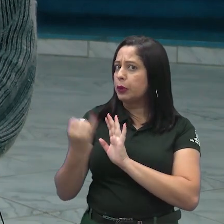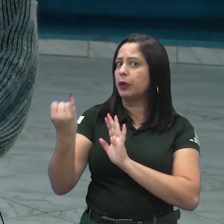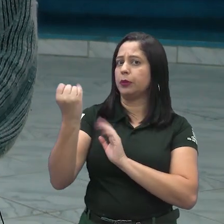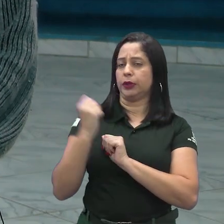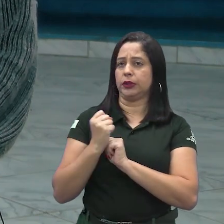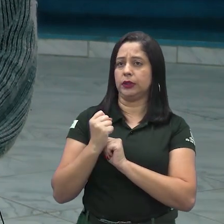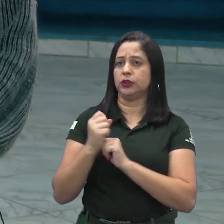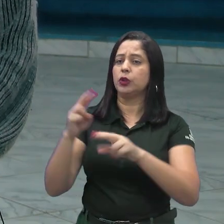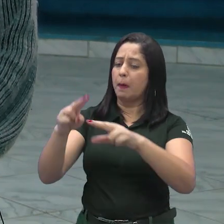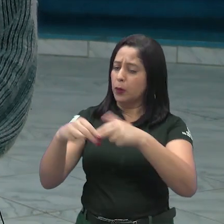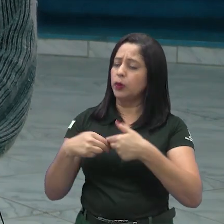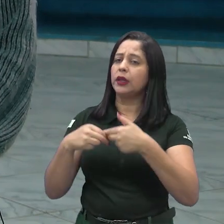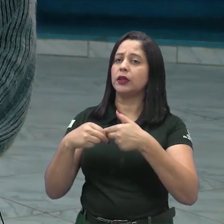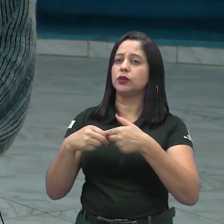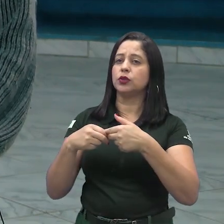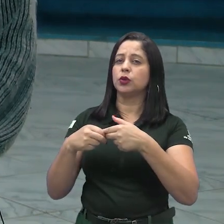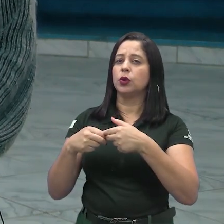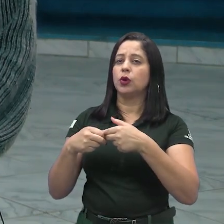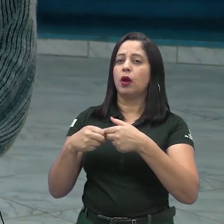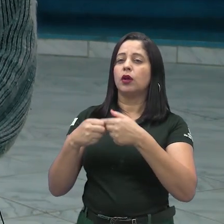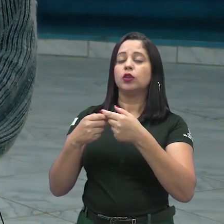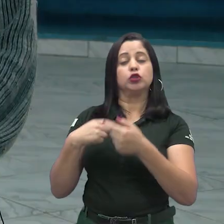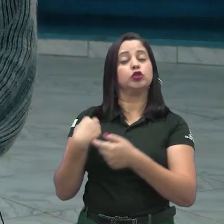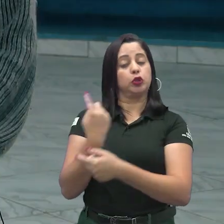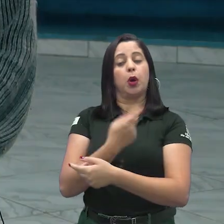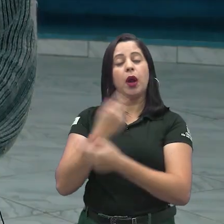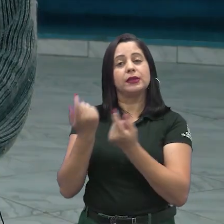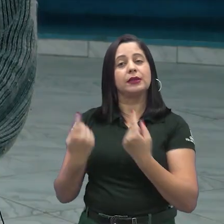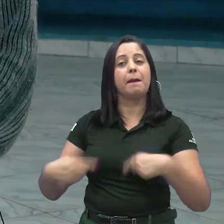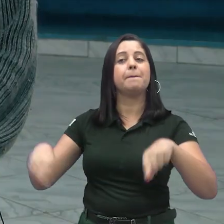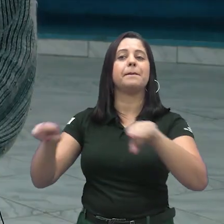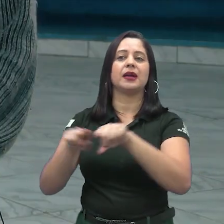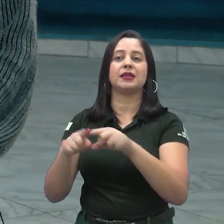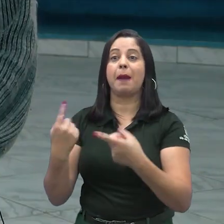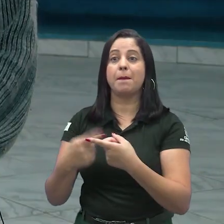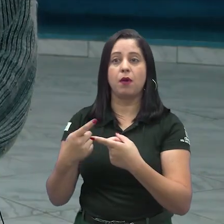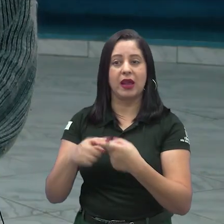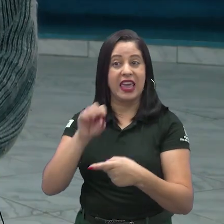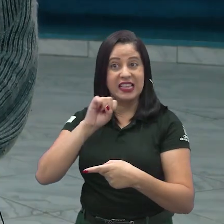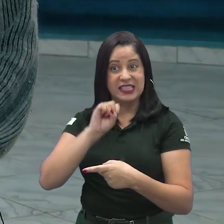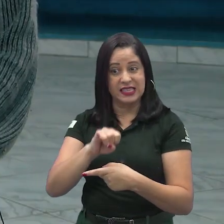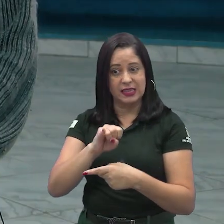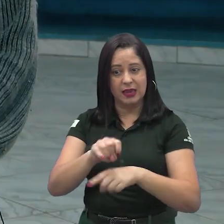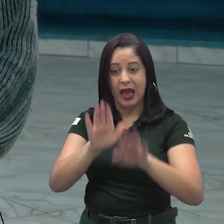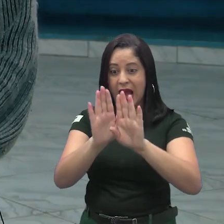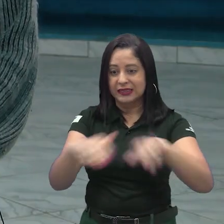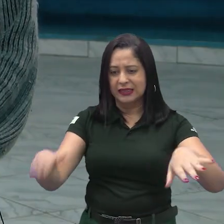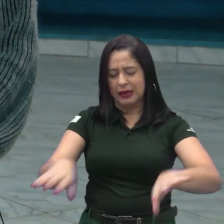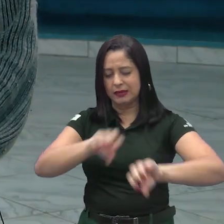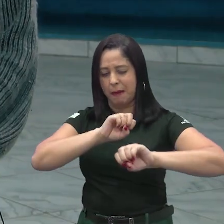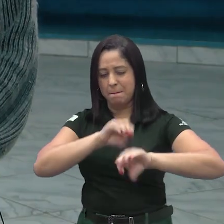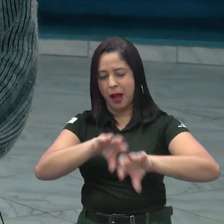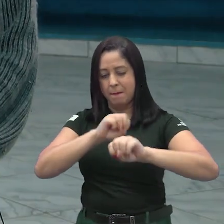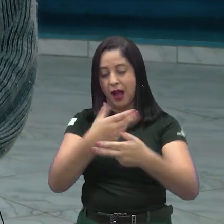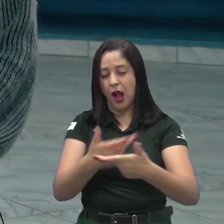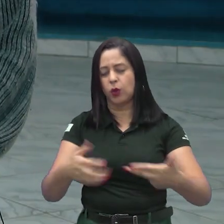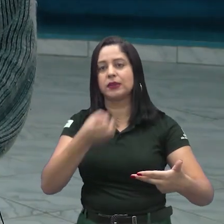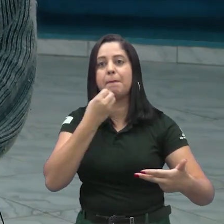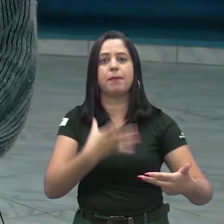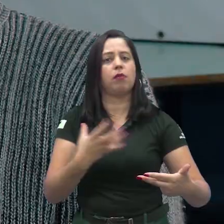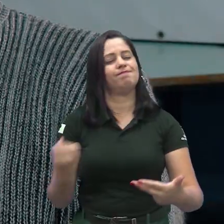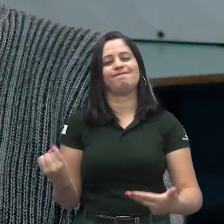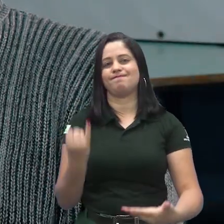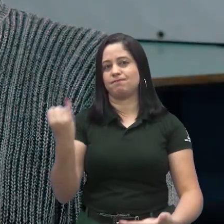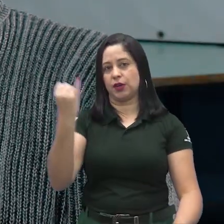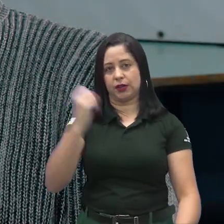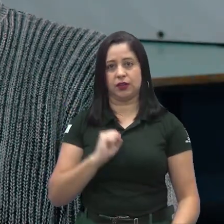com amor e carinho. Que tudo que seja para ensino das nossas crianças, do bom, para nós é muito